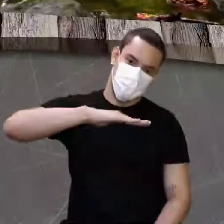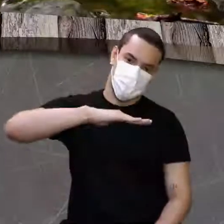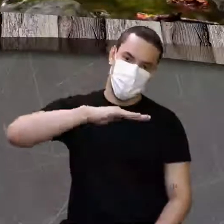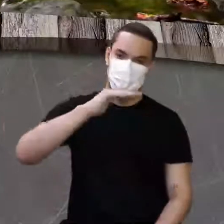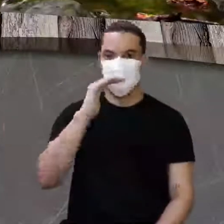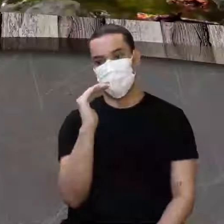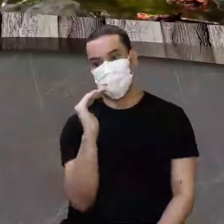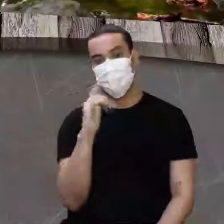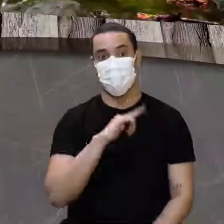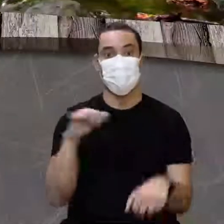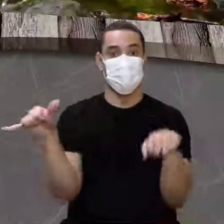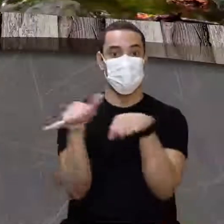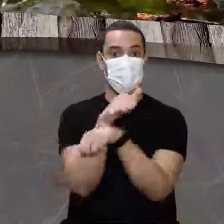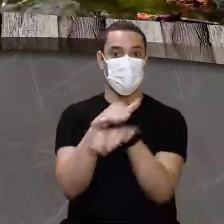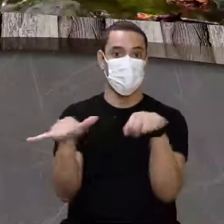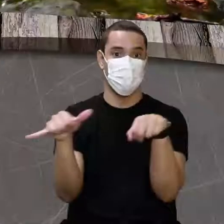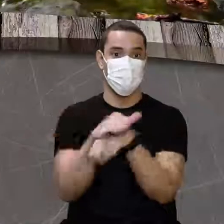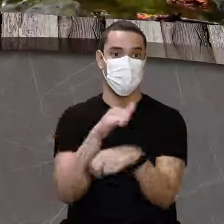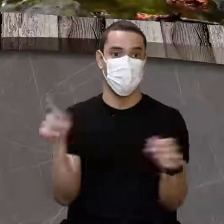estratégias de